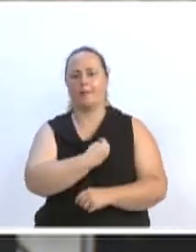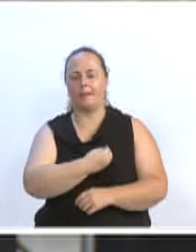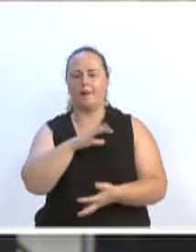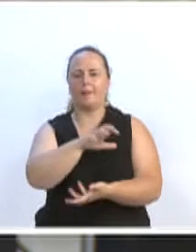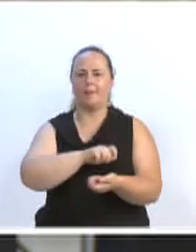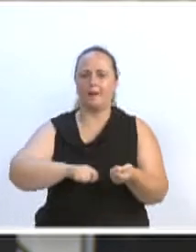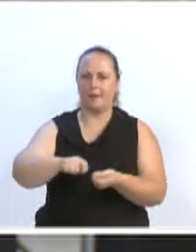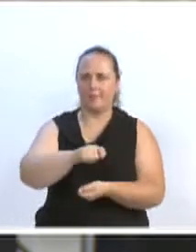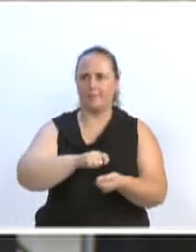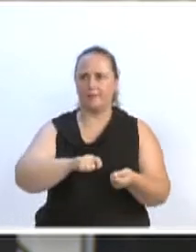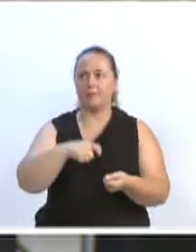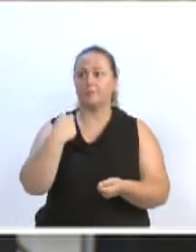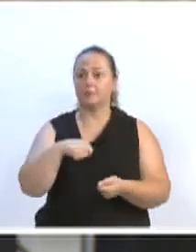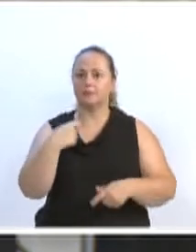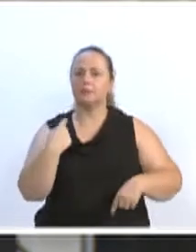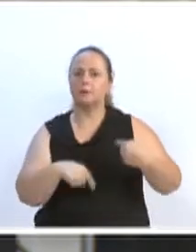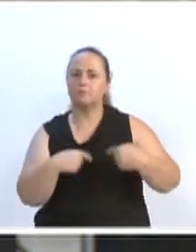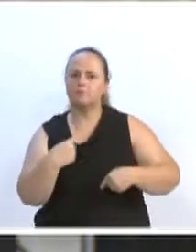muita seriedade